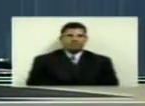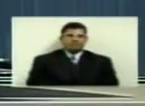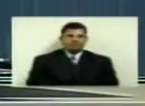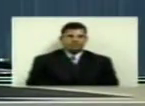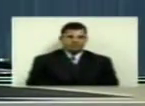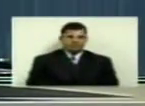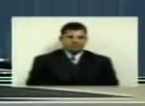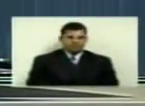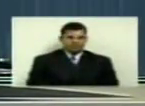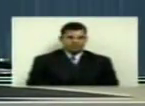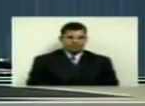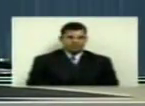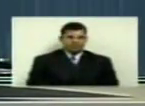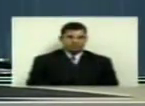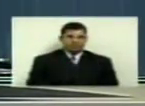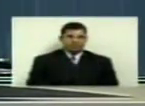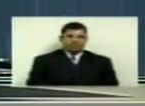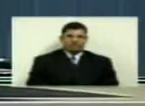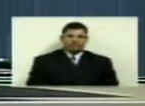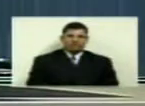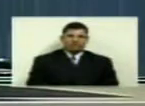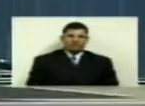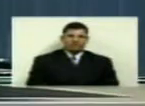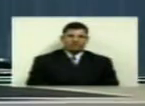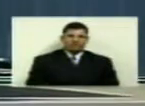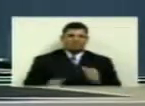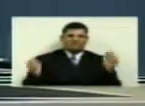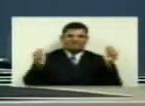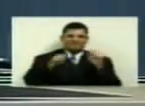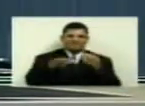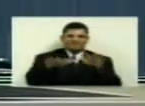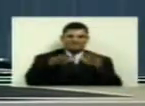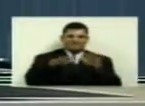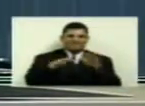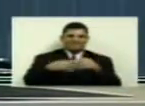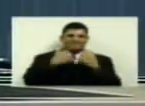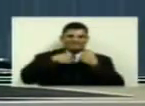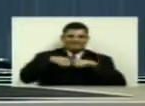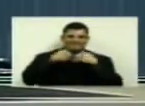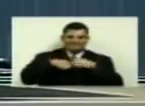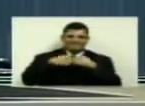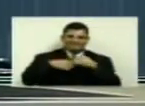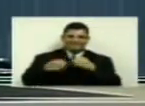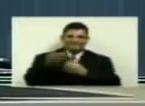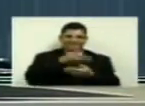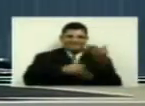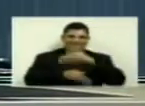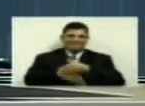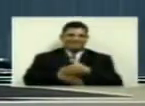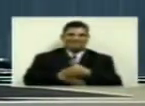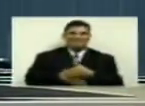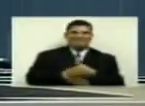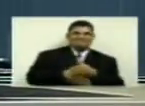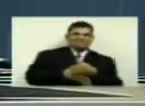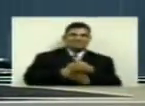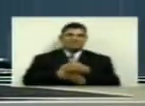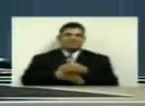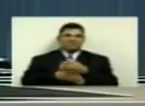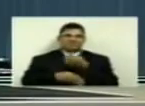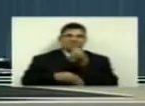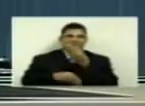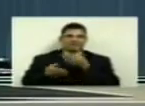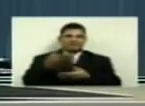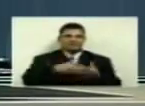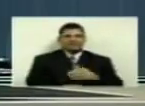precisamos contratar técnicos que possam nos dar assessoramento. Nós precisamos estimular os nossos servidores, em especial os